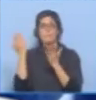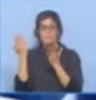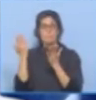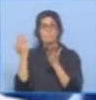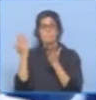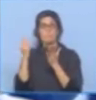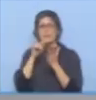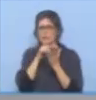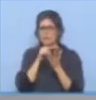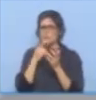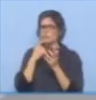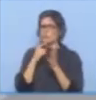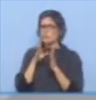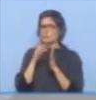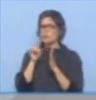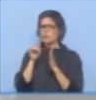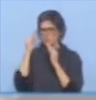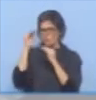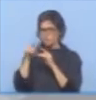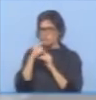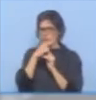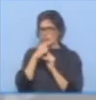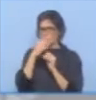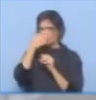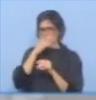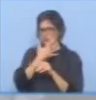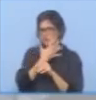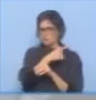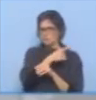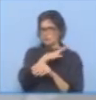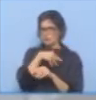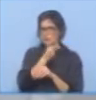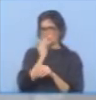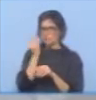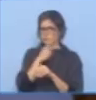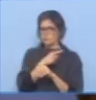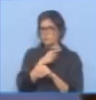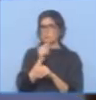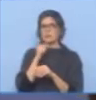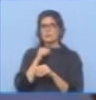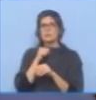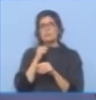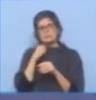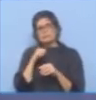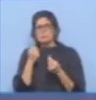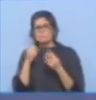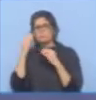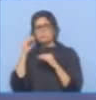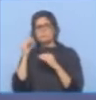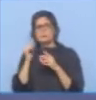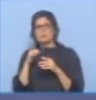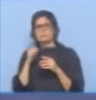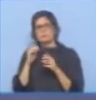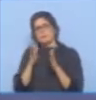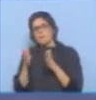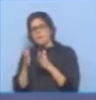E essa é a parte formativa destes dias, é a parte formativa por excelência? Sim, pode-se dizer que sim. Sim, acho que sim. Claro que depois